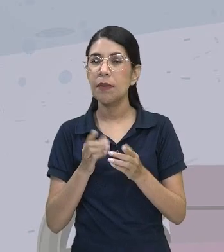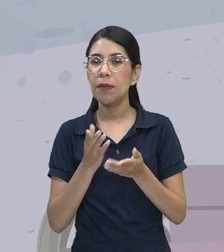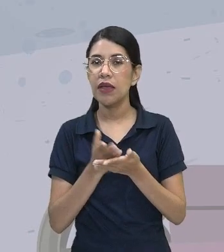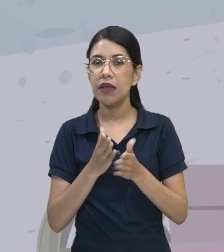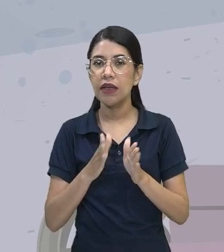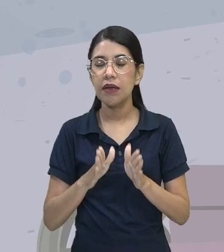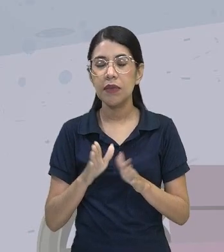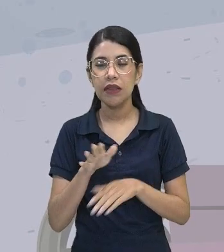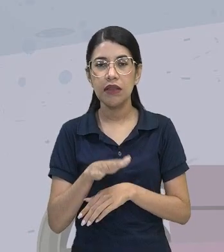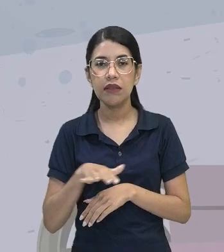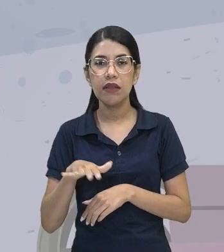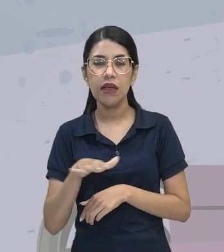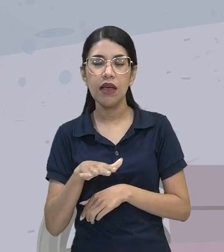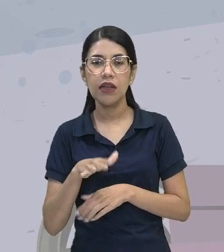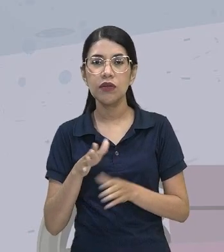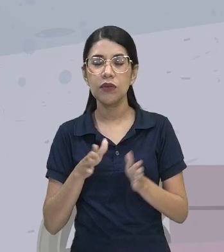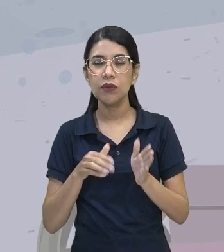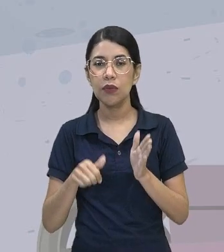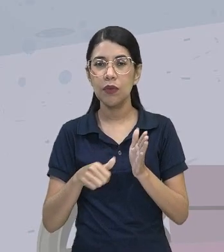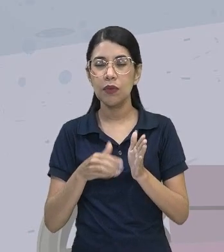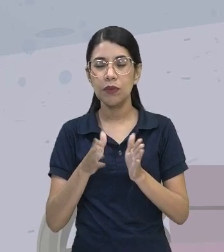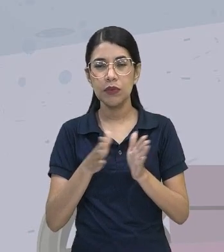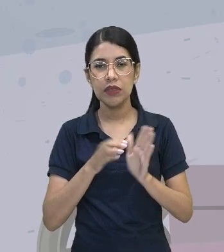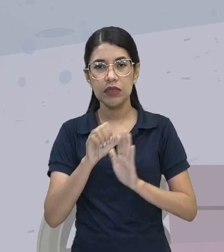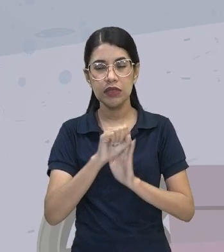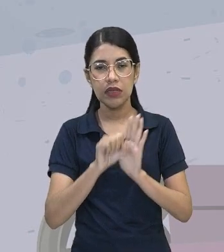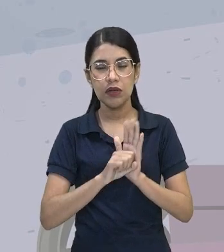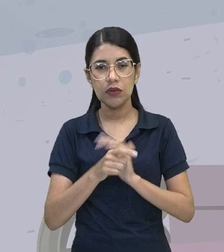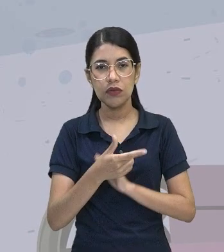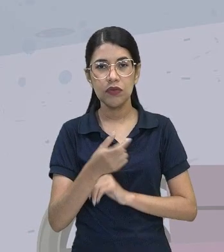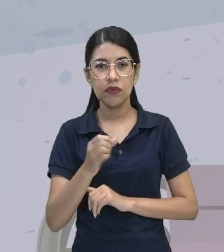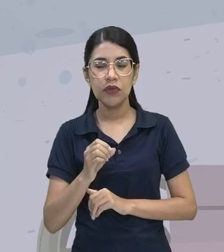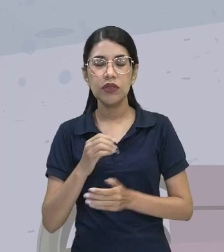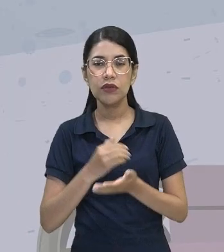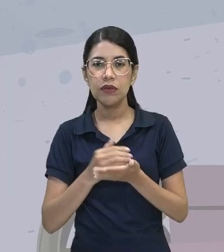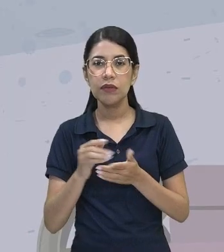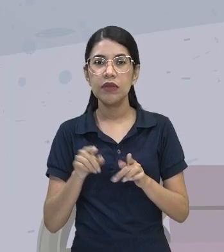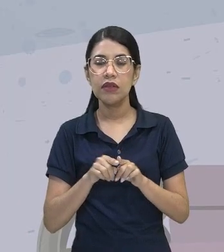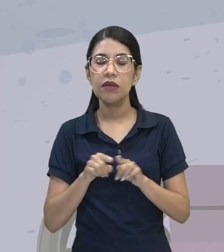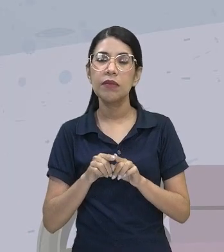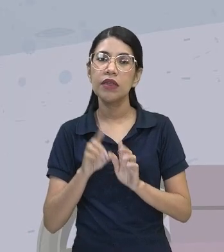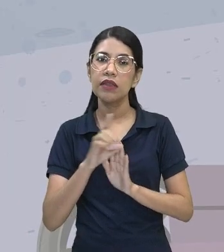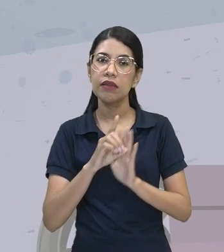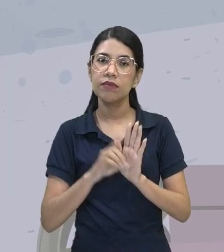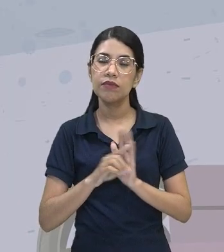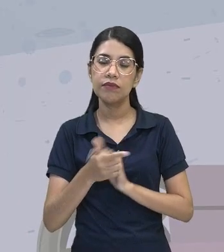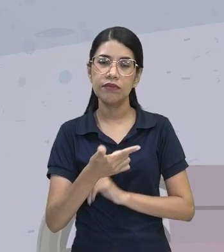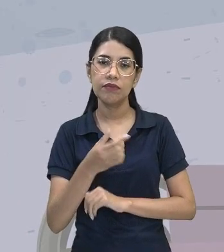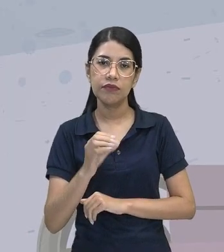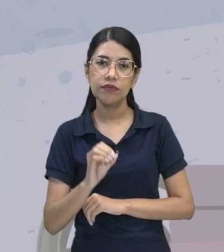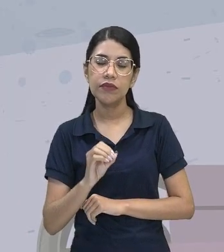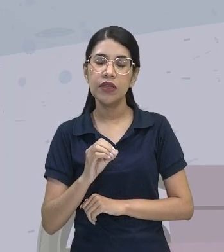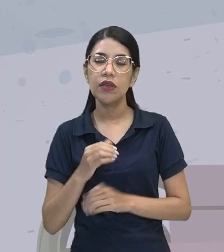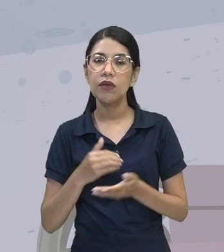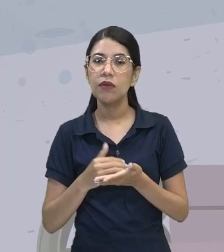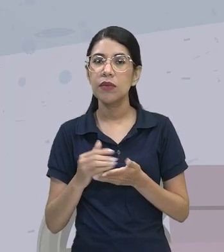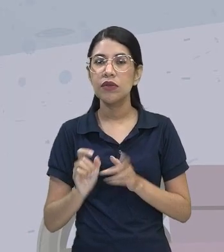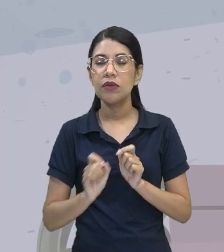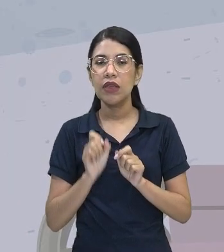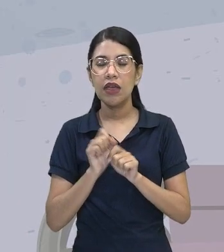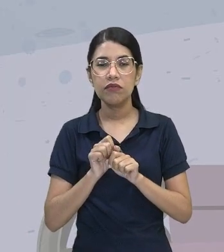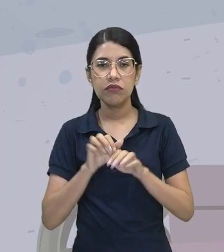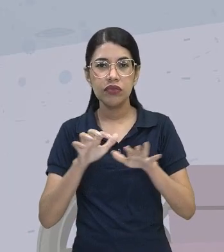apenas ali na primeira metade do século XX, no início do século XX, nas primeiras décadas do século XX, quando começa então a eclodir